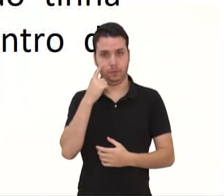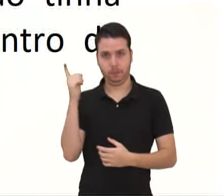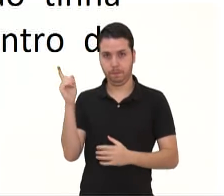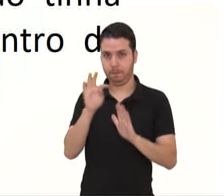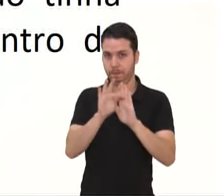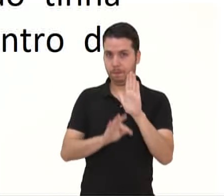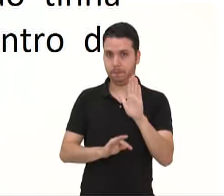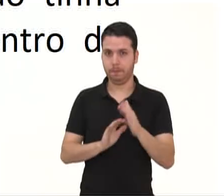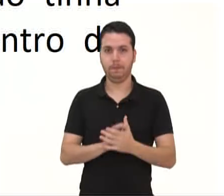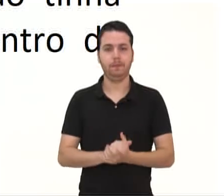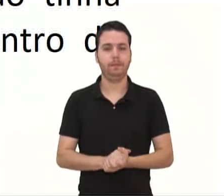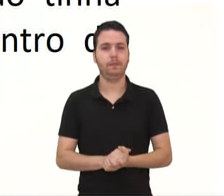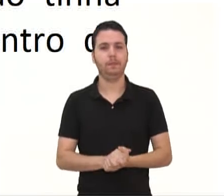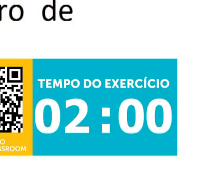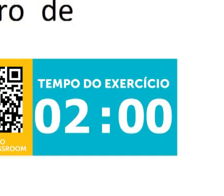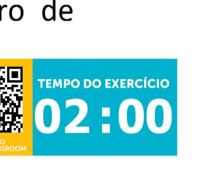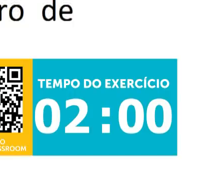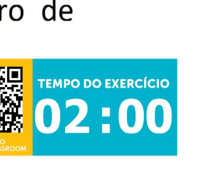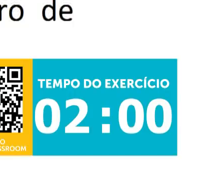Isso.